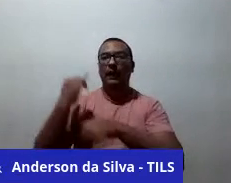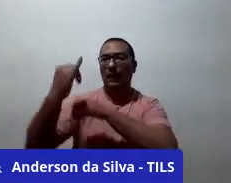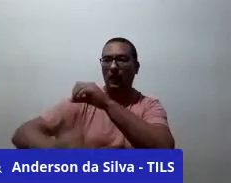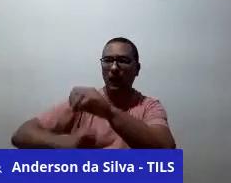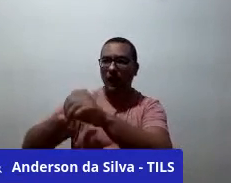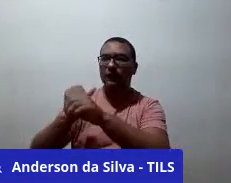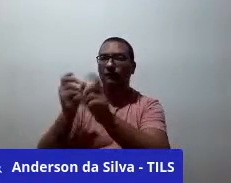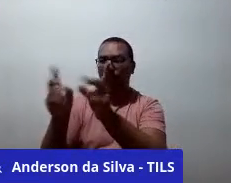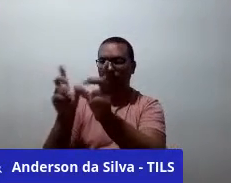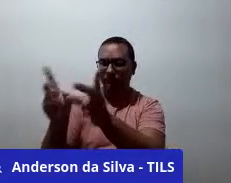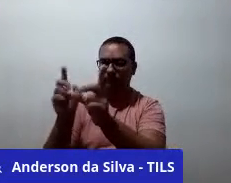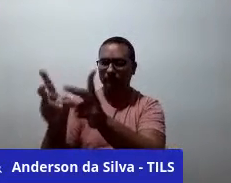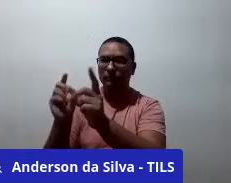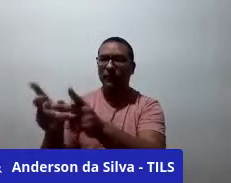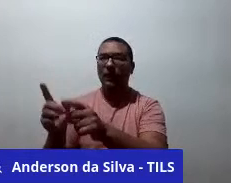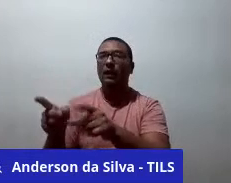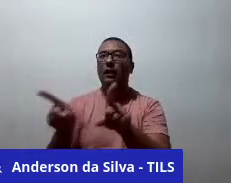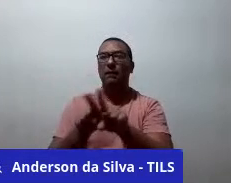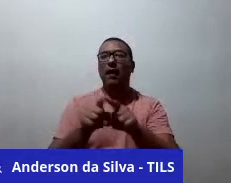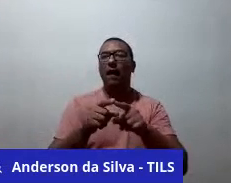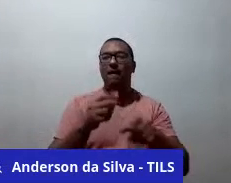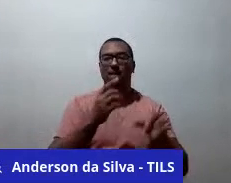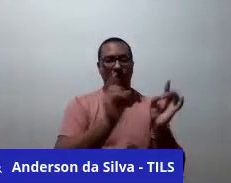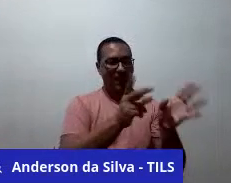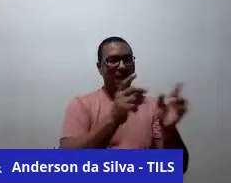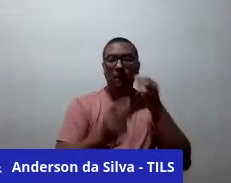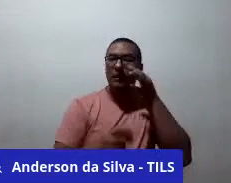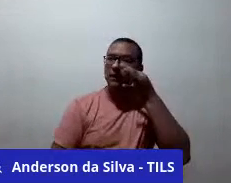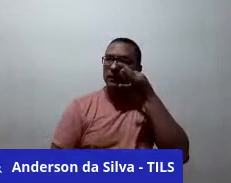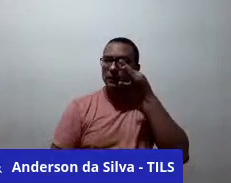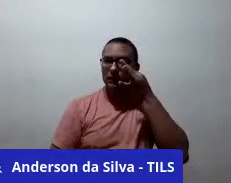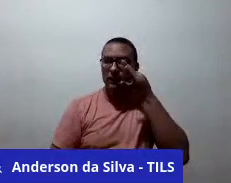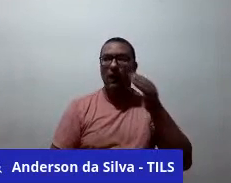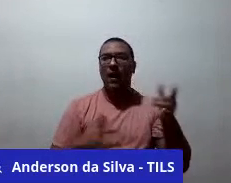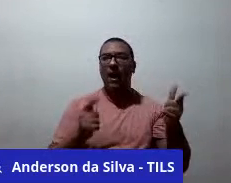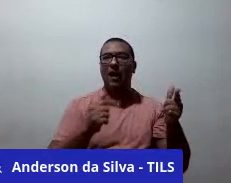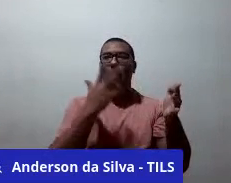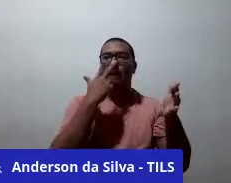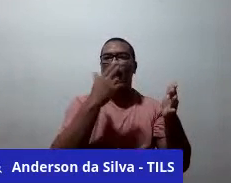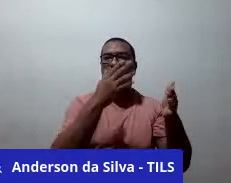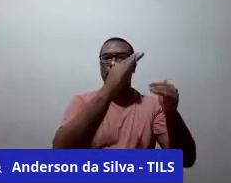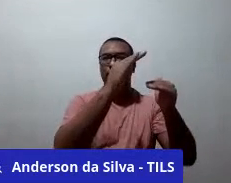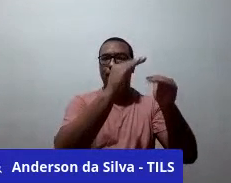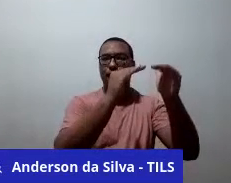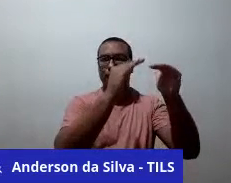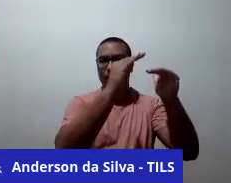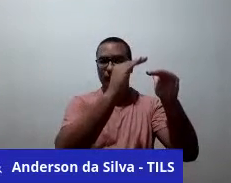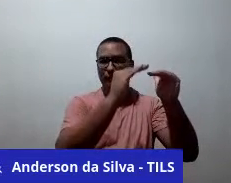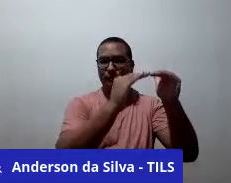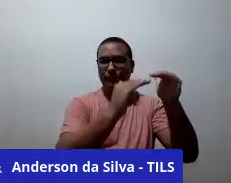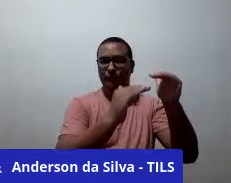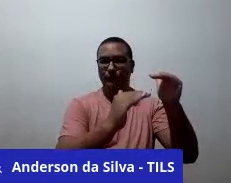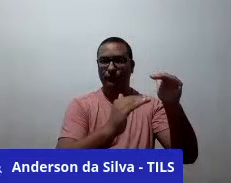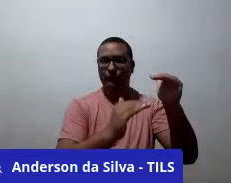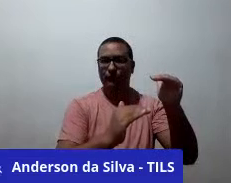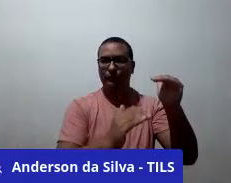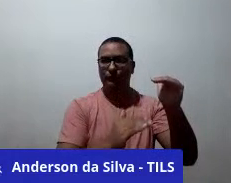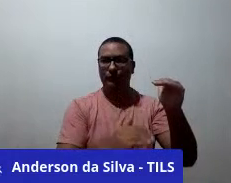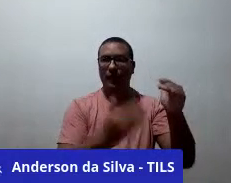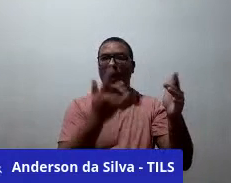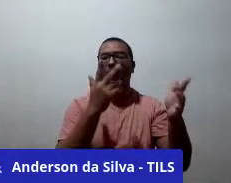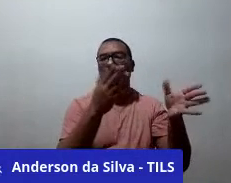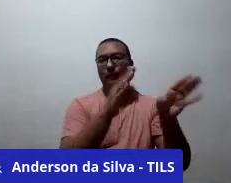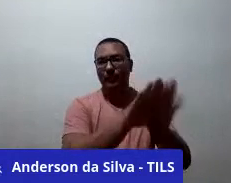eletrônicas, evidentemente, as vendas presenciais em grandes superfícies elas acabam se reduzindo de forma